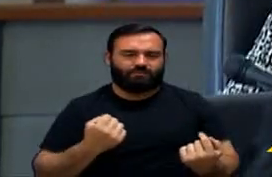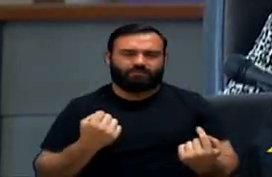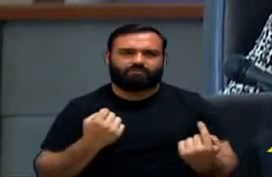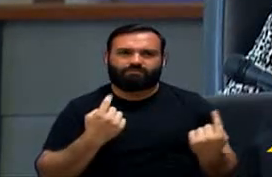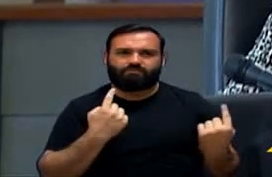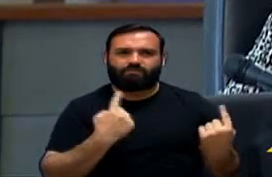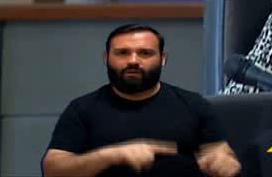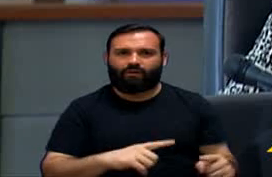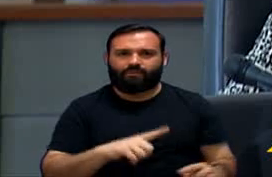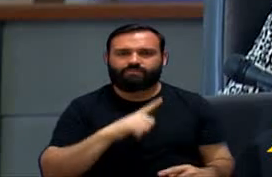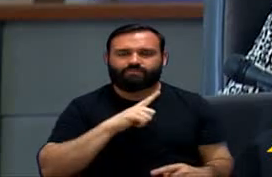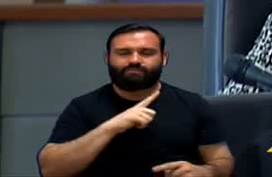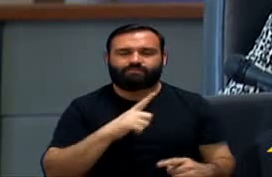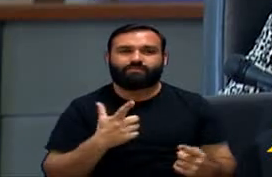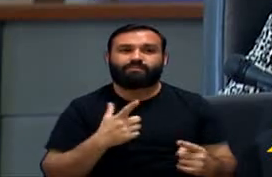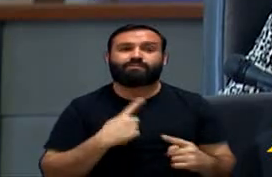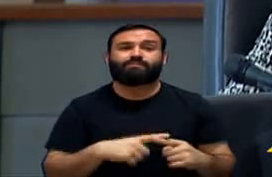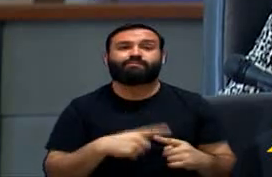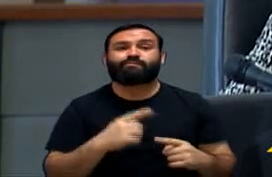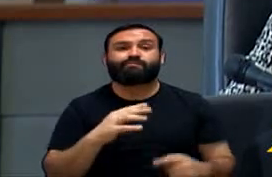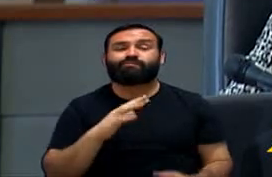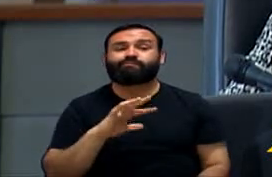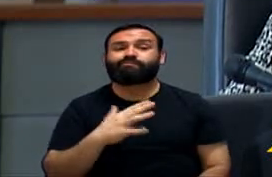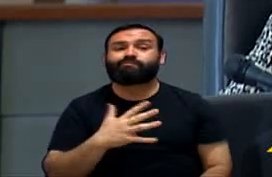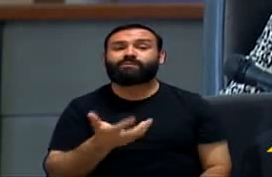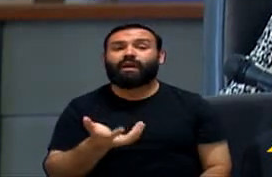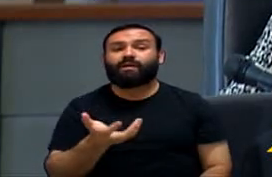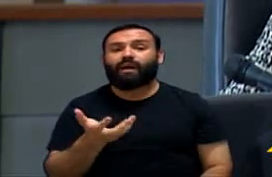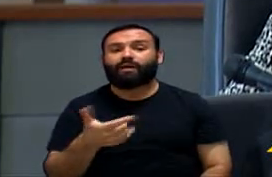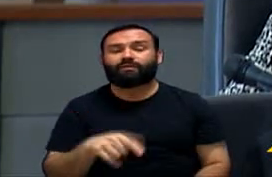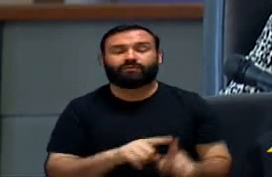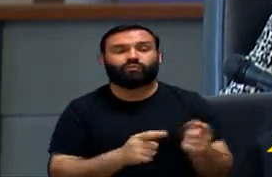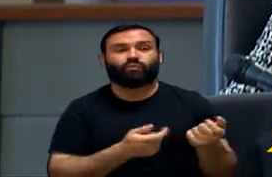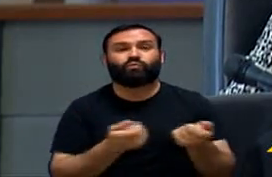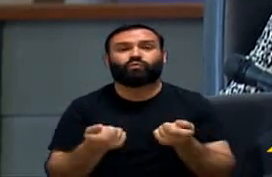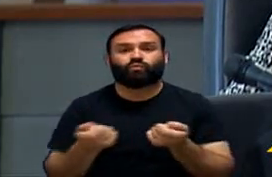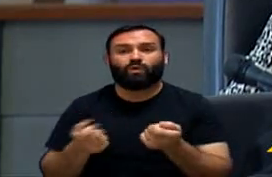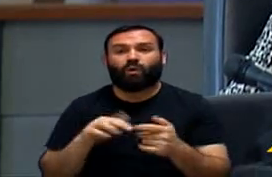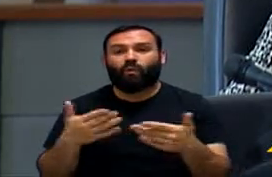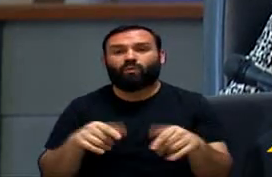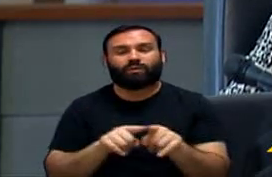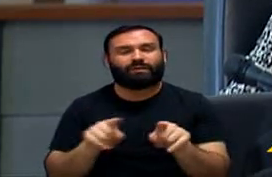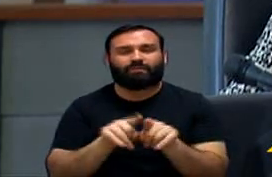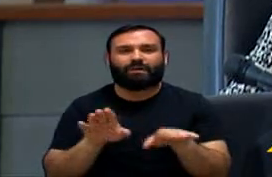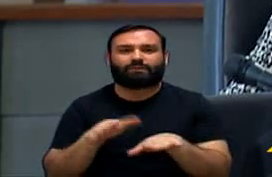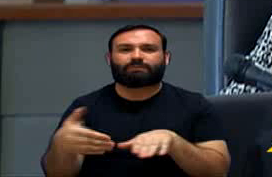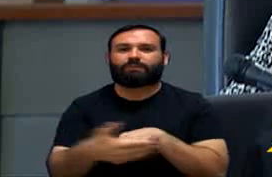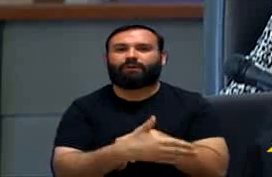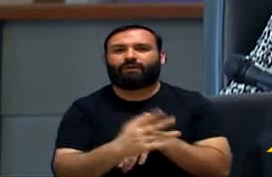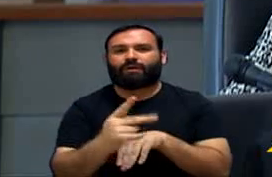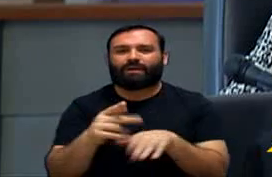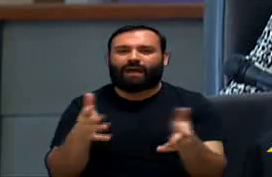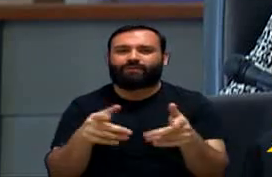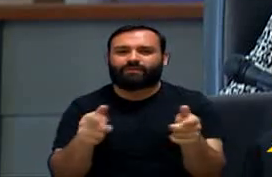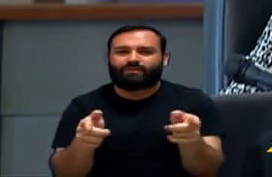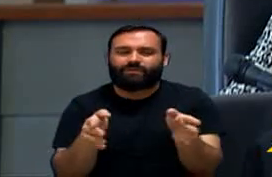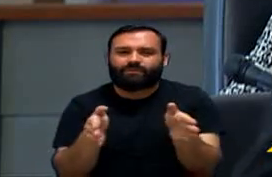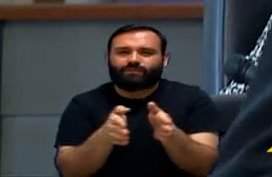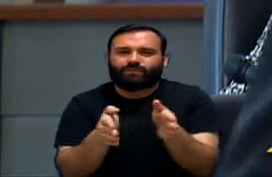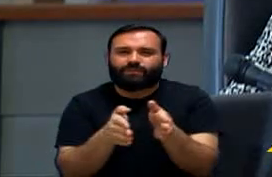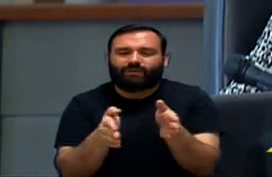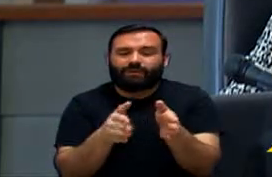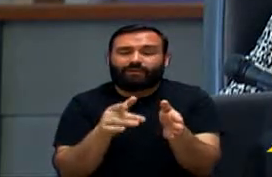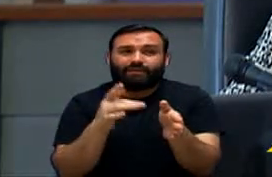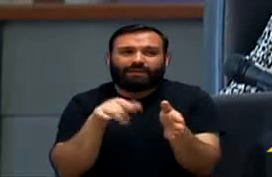o motorista que por acaso queira controlá-los ou fechar às vezes o espaço é apertado